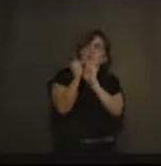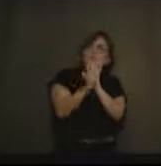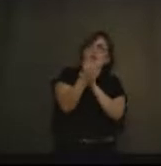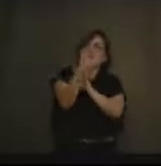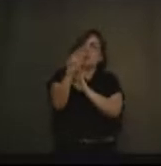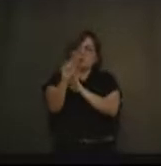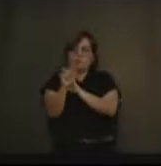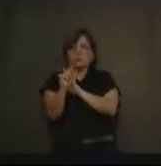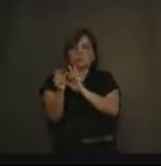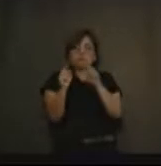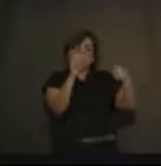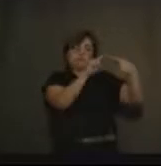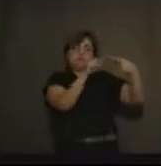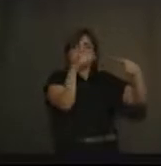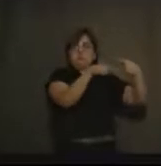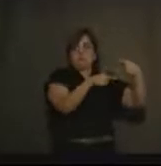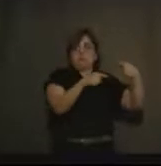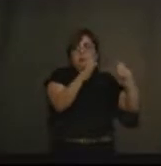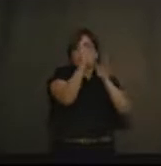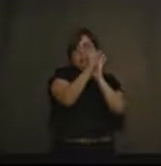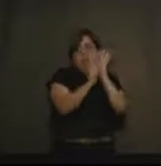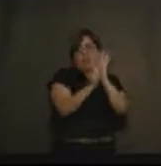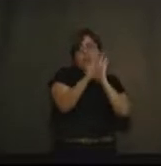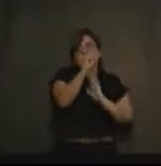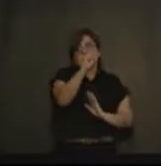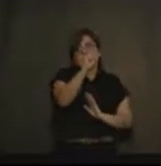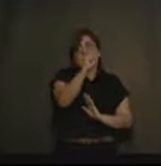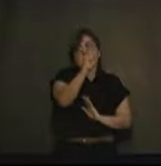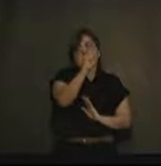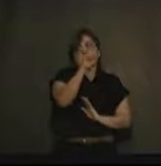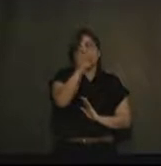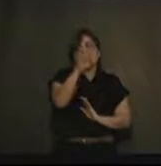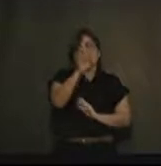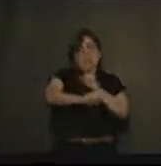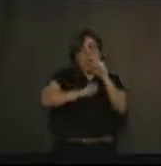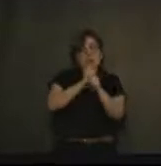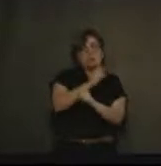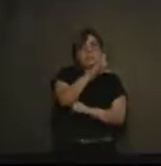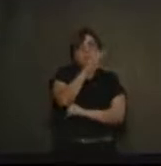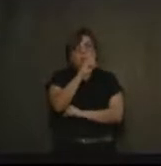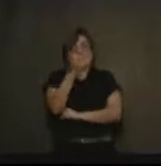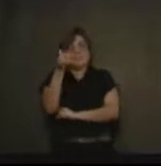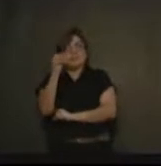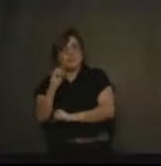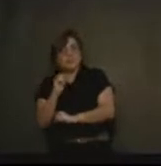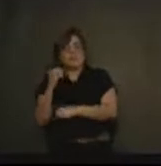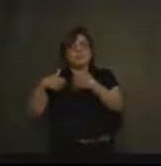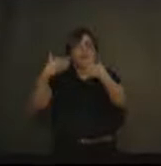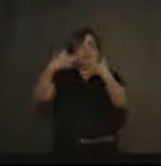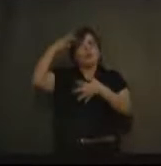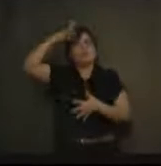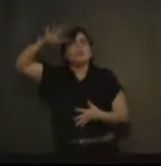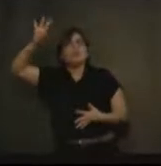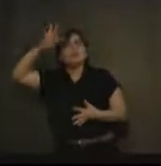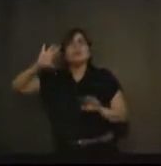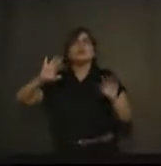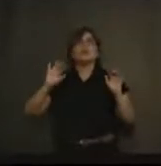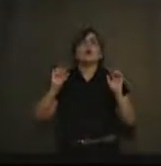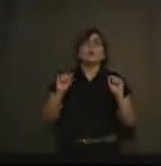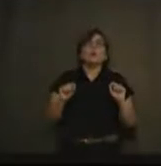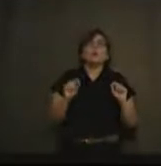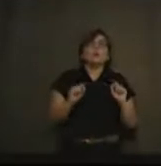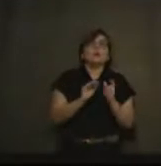deles, nas décadas de 50 e 60, foi o desenvolvimento de uma teoria que é chamada teoria CAM,